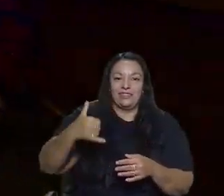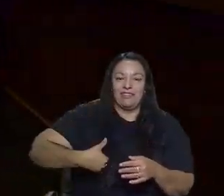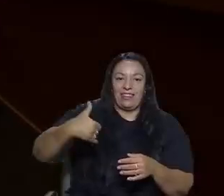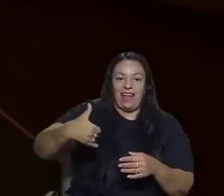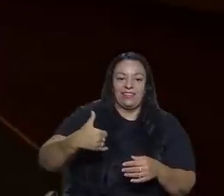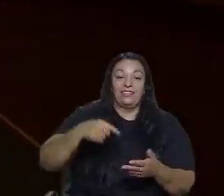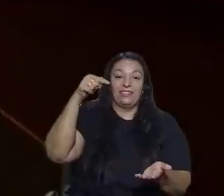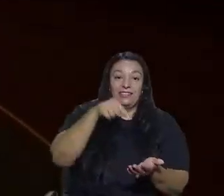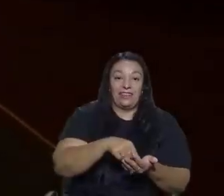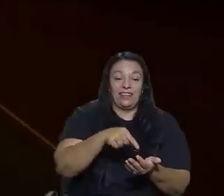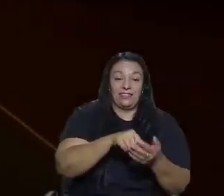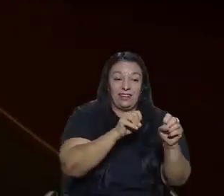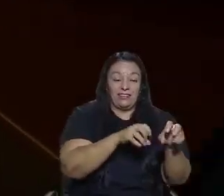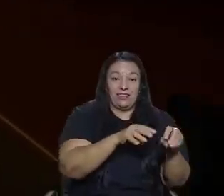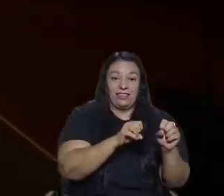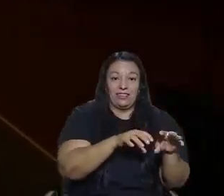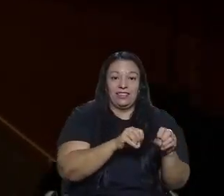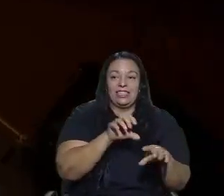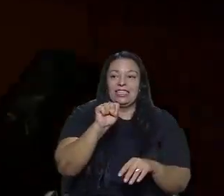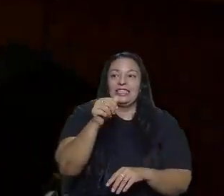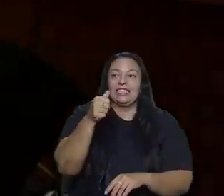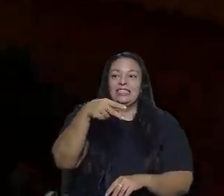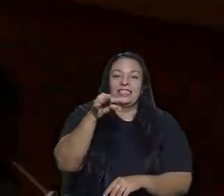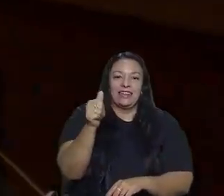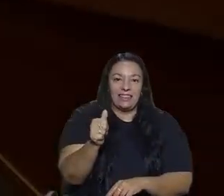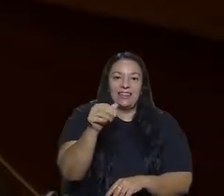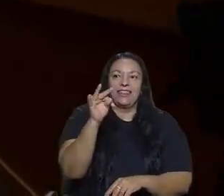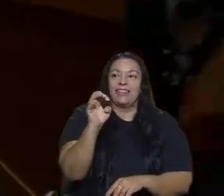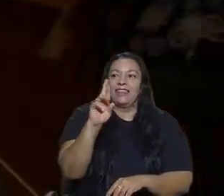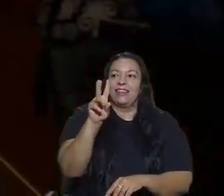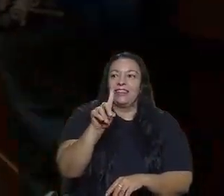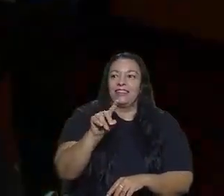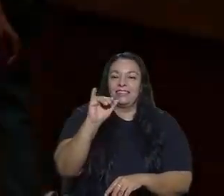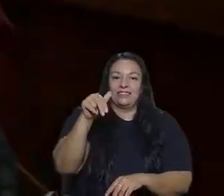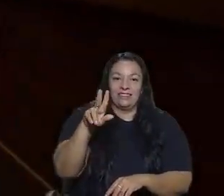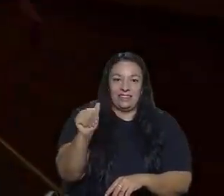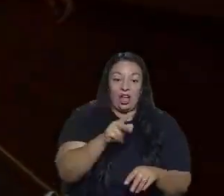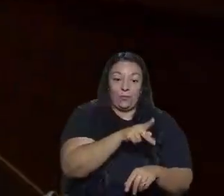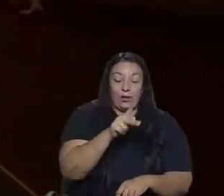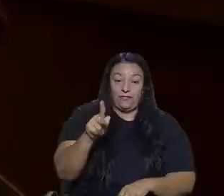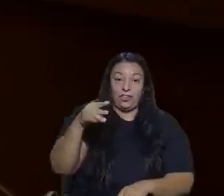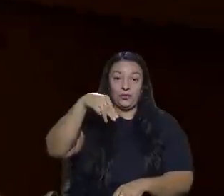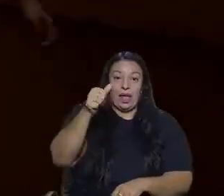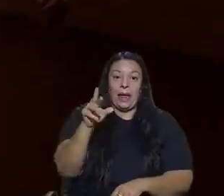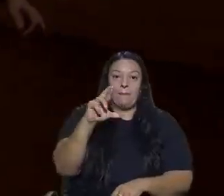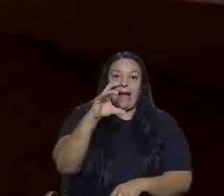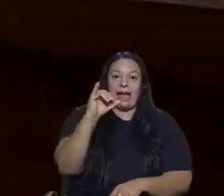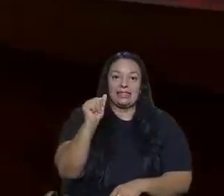no Centro Educacional Infantil Santa Terezinha. E sua professora é a Márcia Maria Souza.